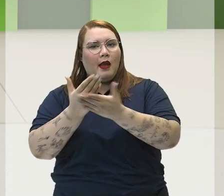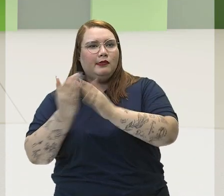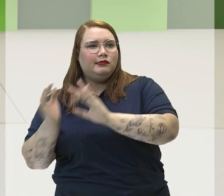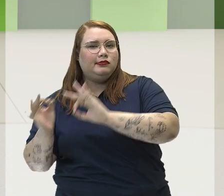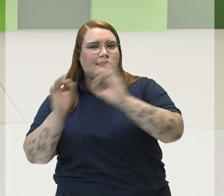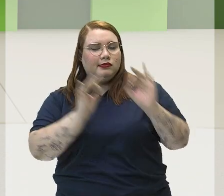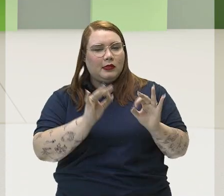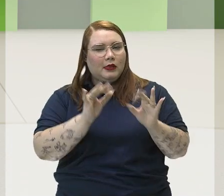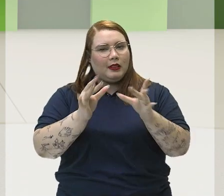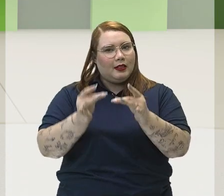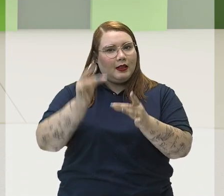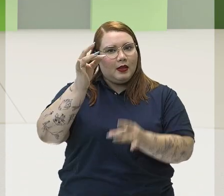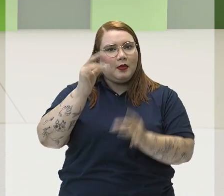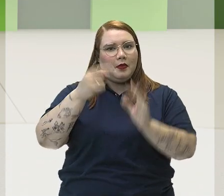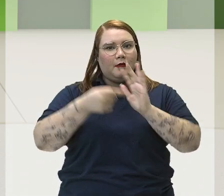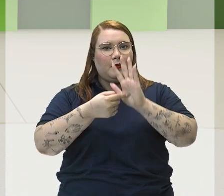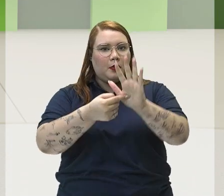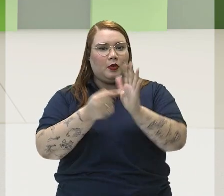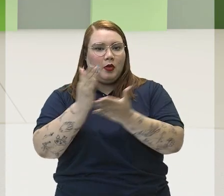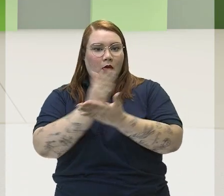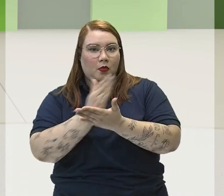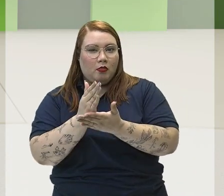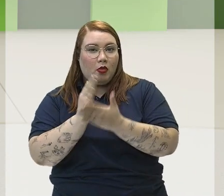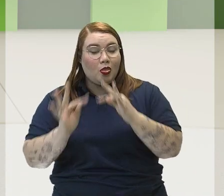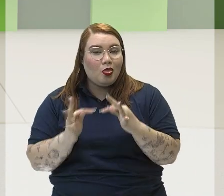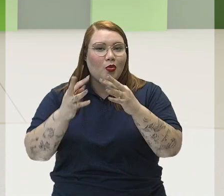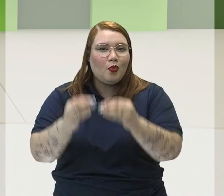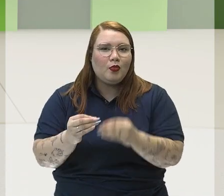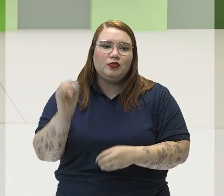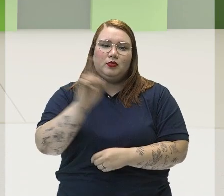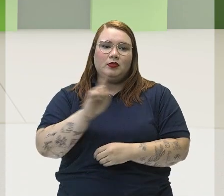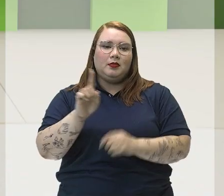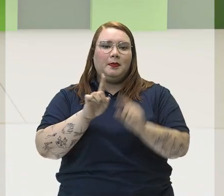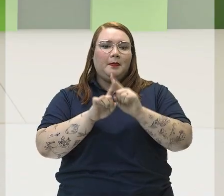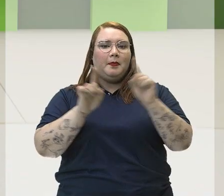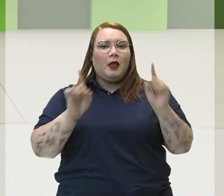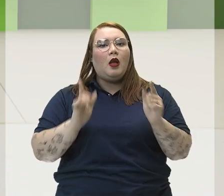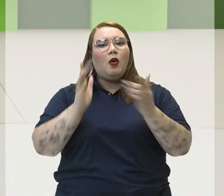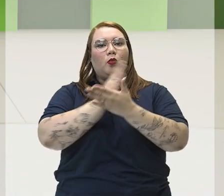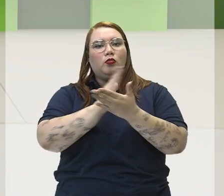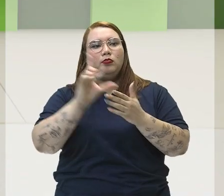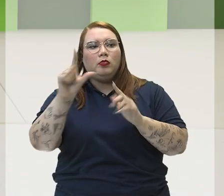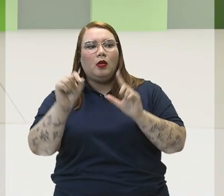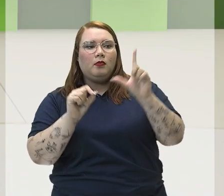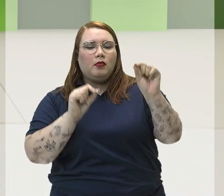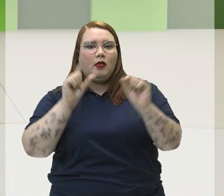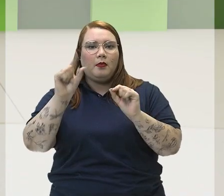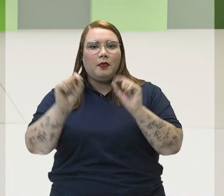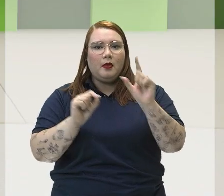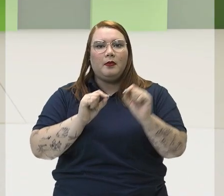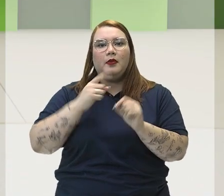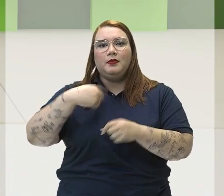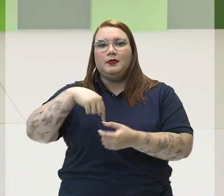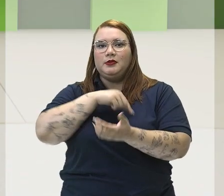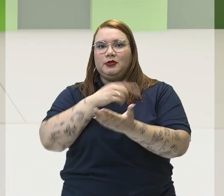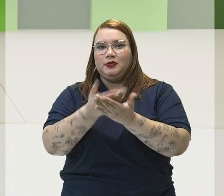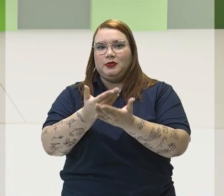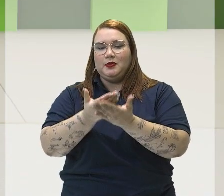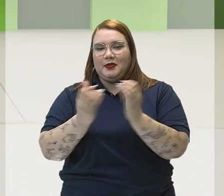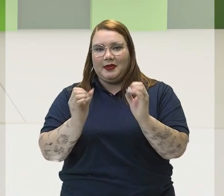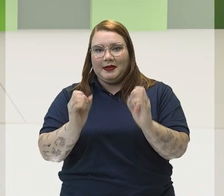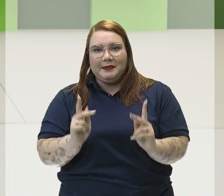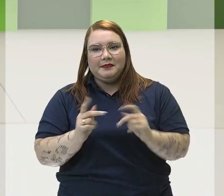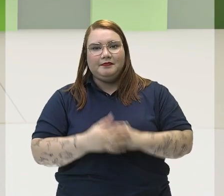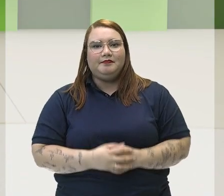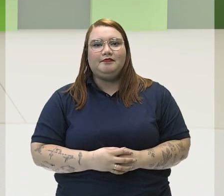sobre alguns desses objetivos. Não vai dar para falar de todos, mas a gente vai ali pegar alguns objetivos para explorar um pouquinho mais.